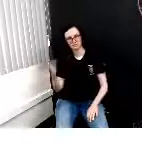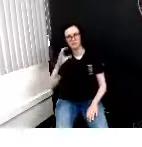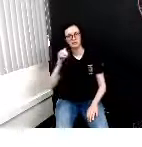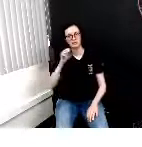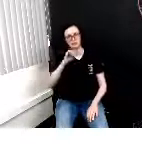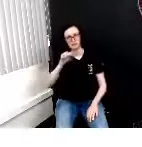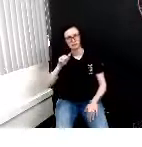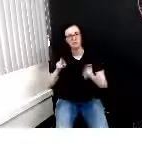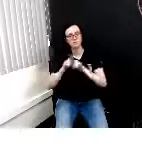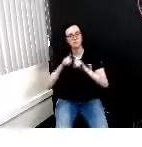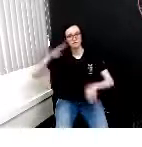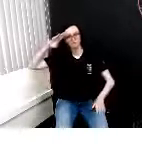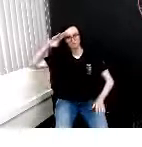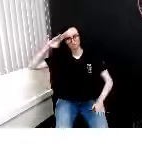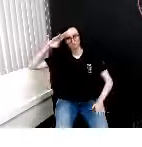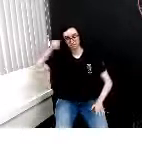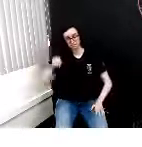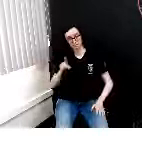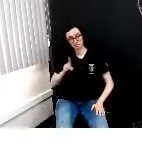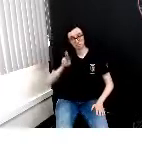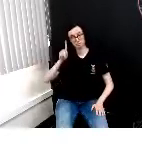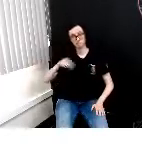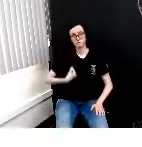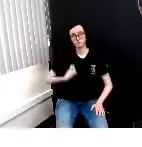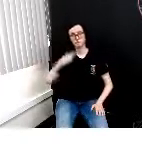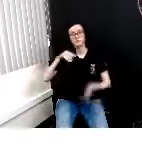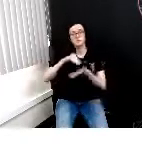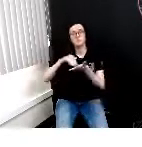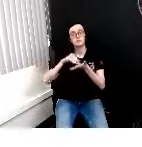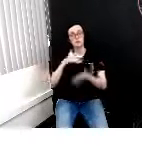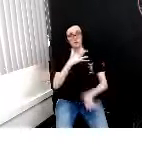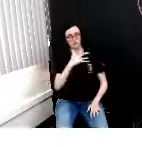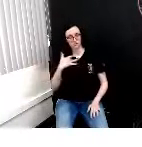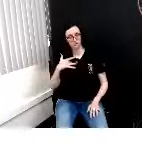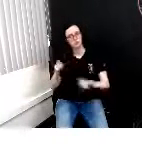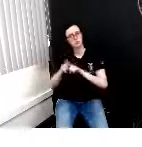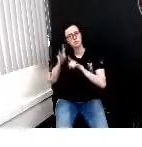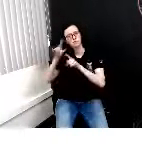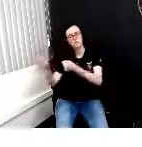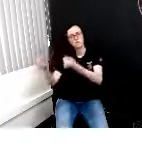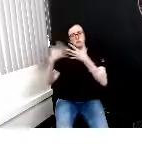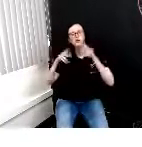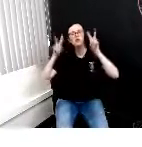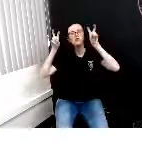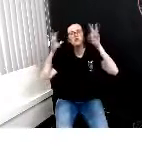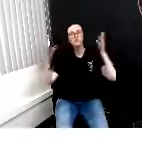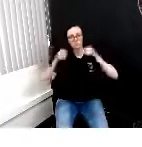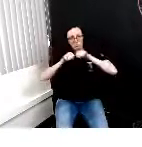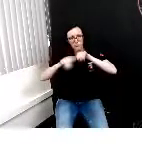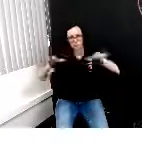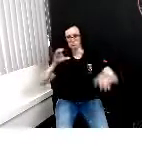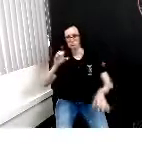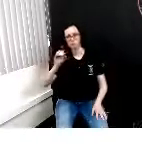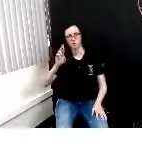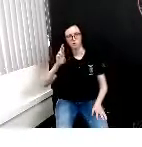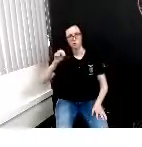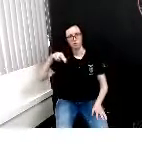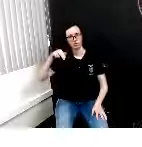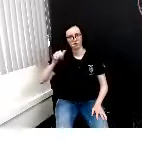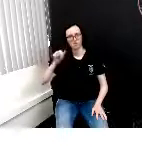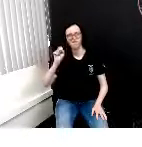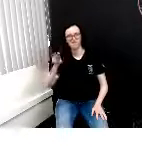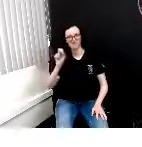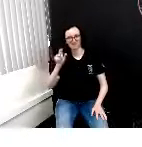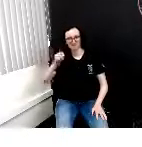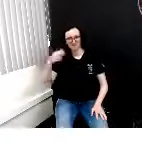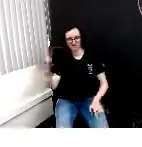coronel, doutora Cássia, que é da Secretaria de Saúde e vai falar para nós hoje sobre o coronavírus, e também com o coronel